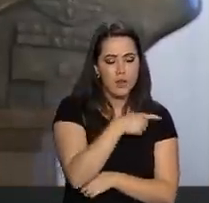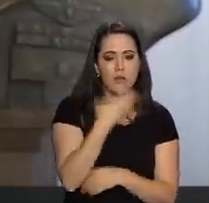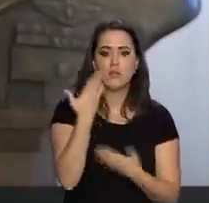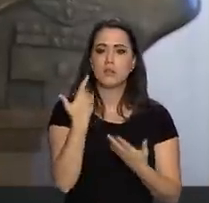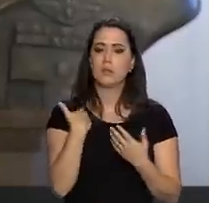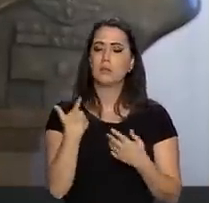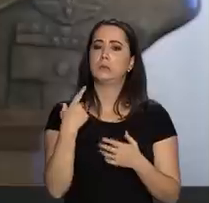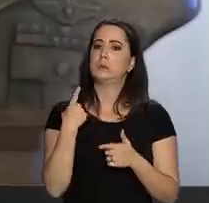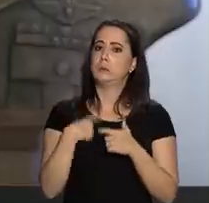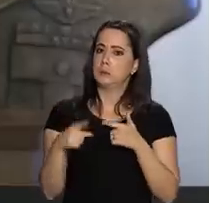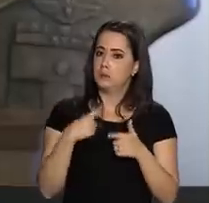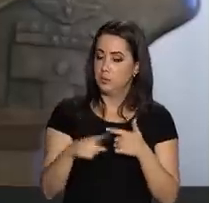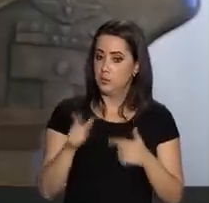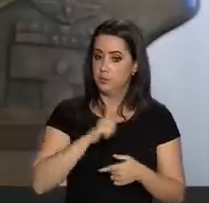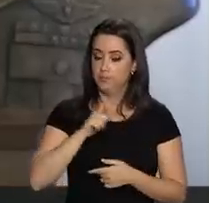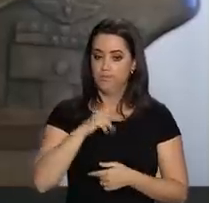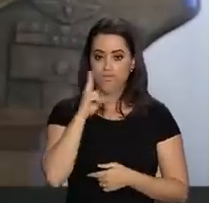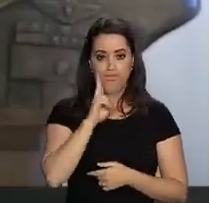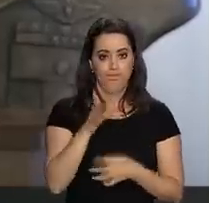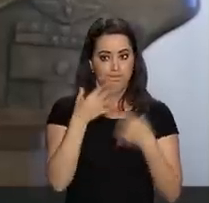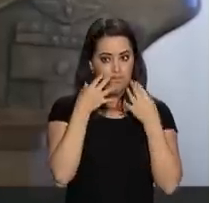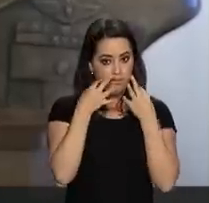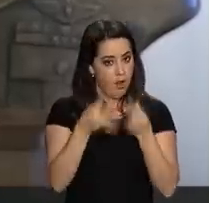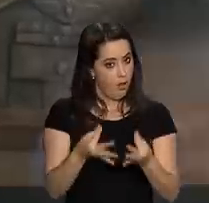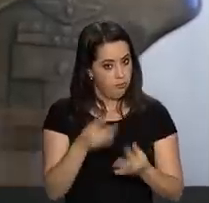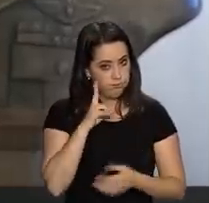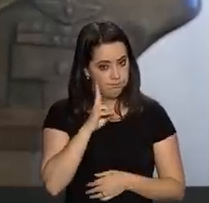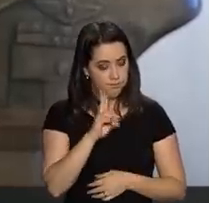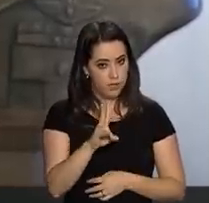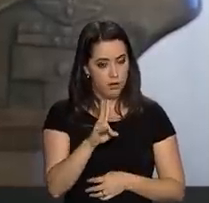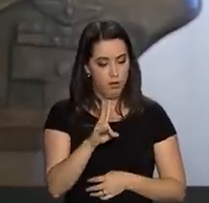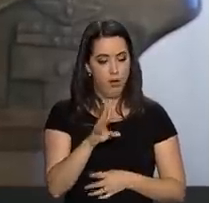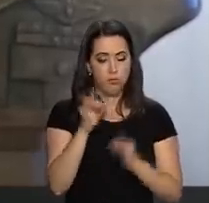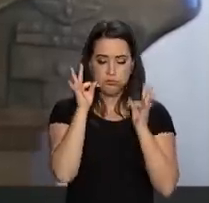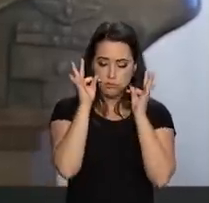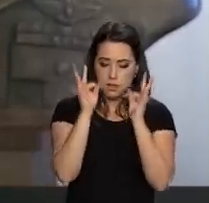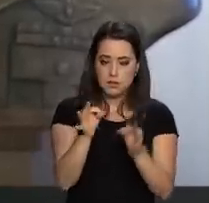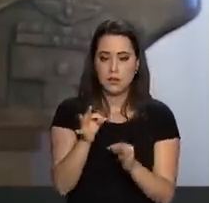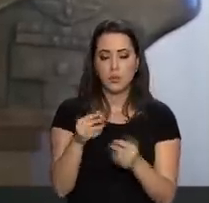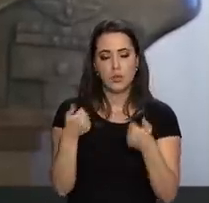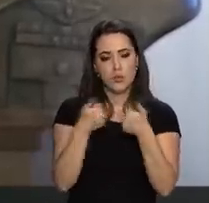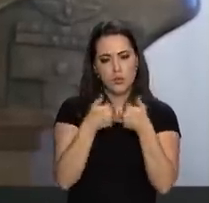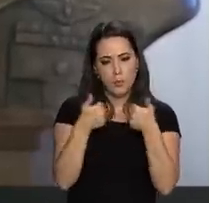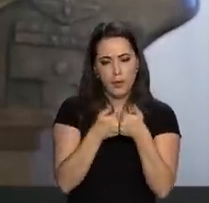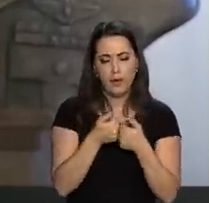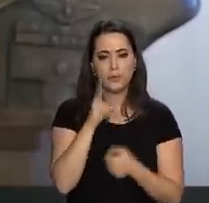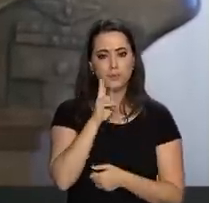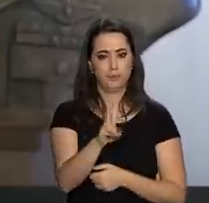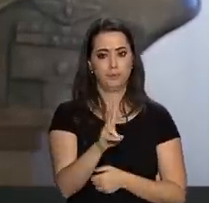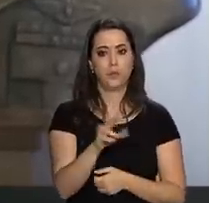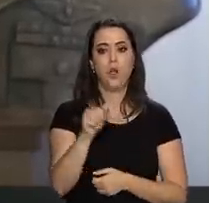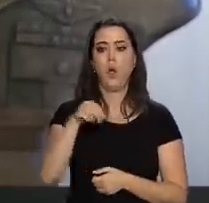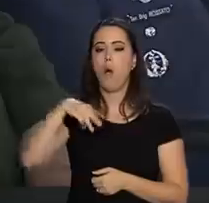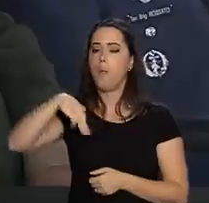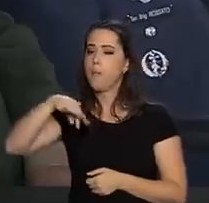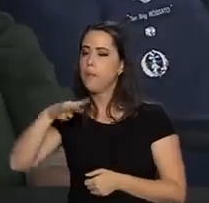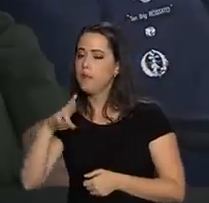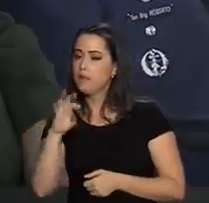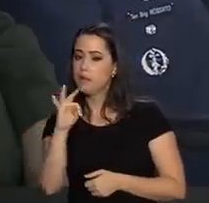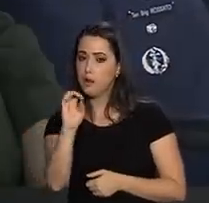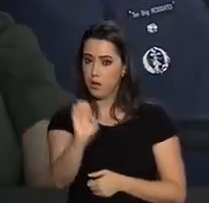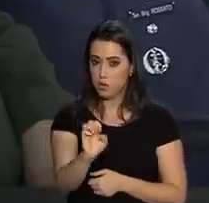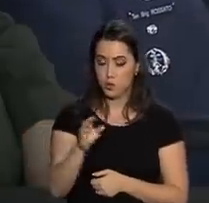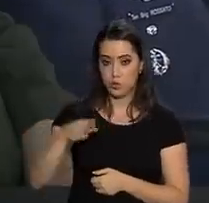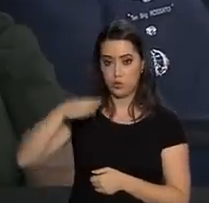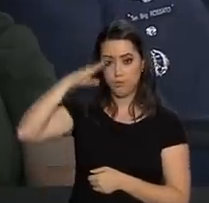e complexos, que testemunhei como observador privilegiado: o almirante Leal Ferreira, comandante